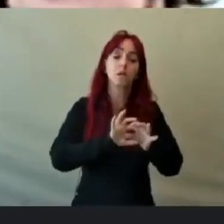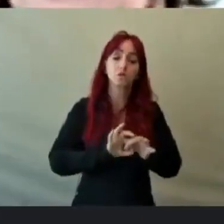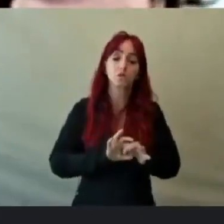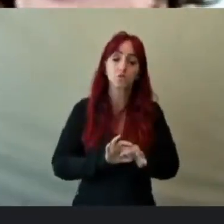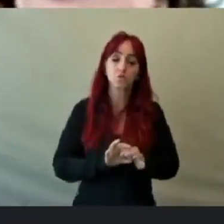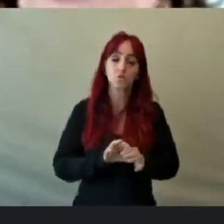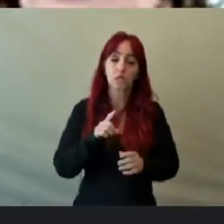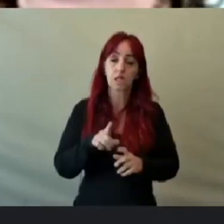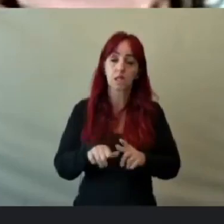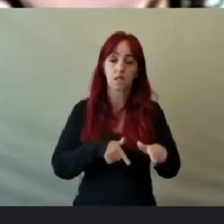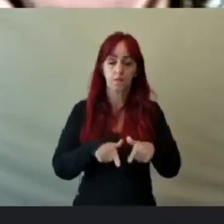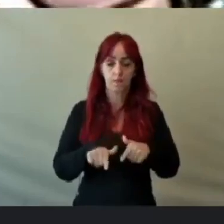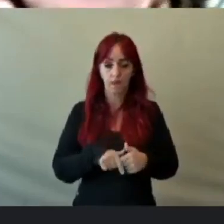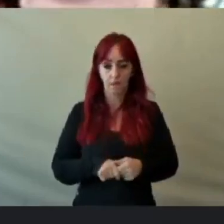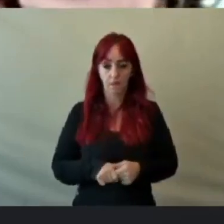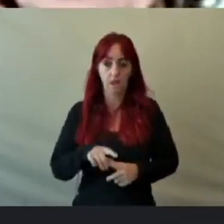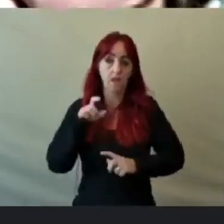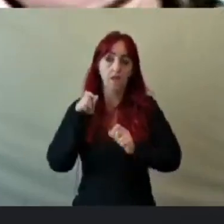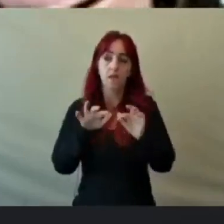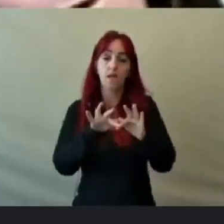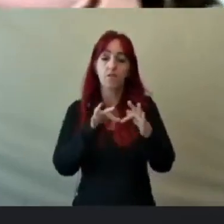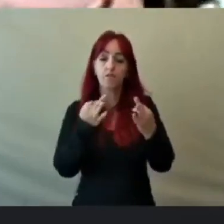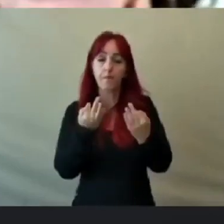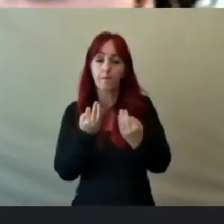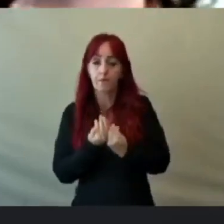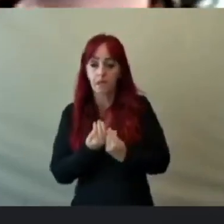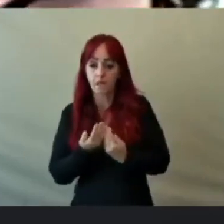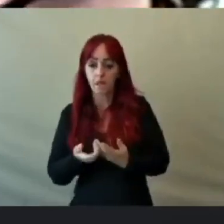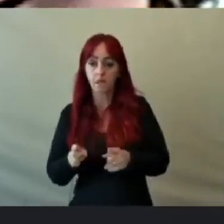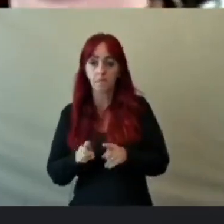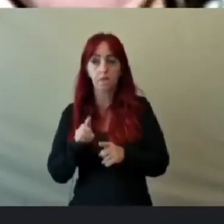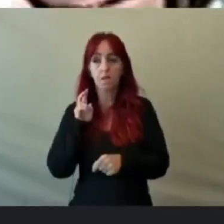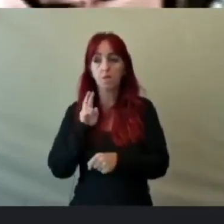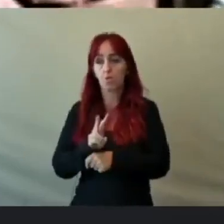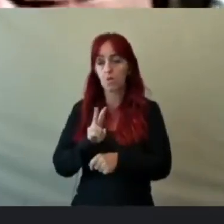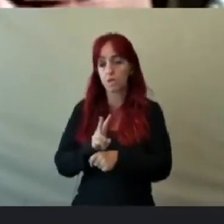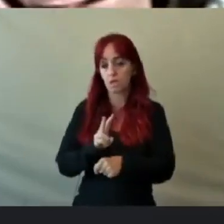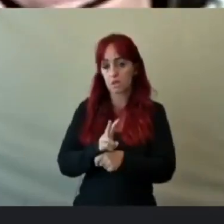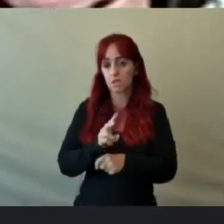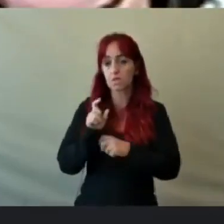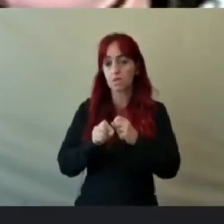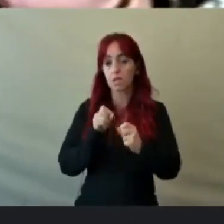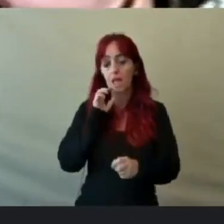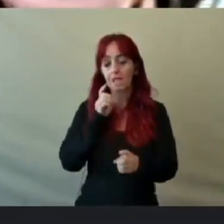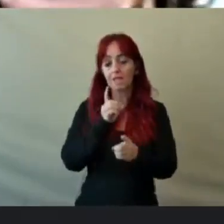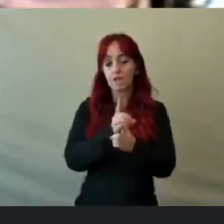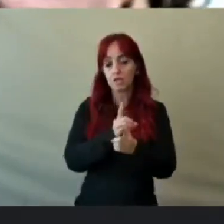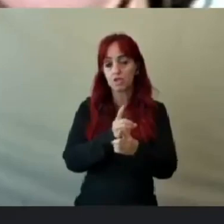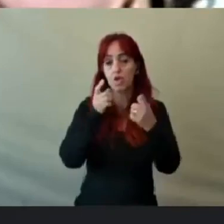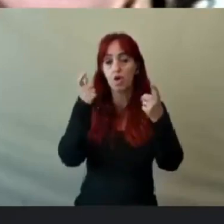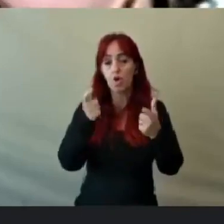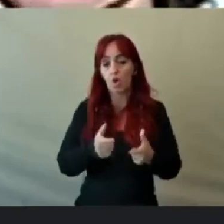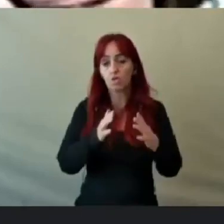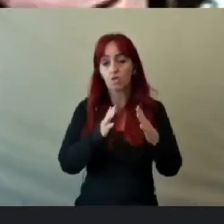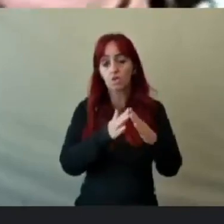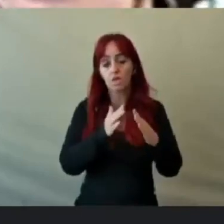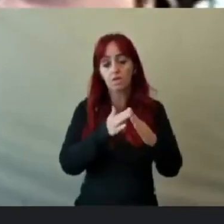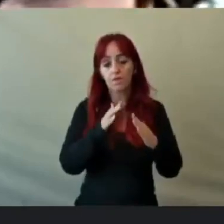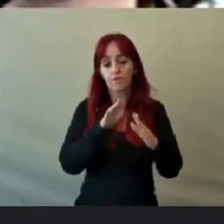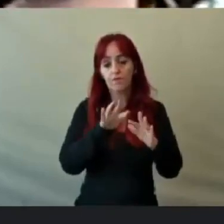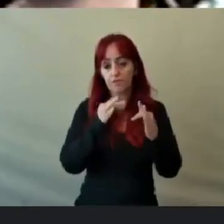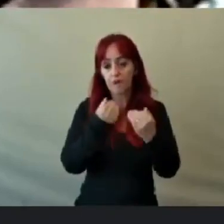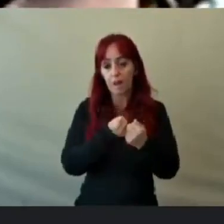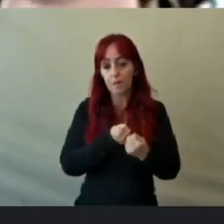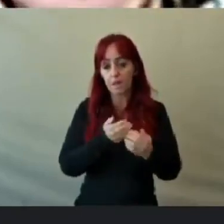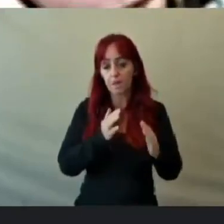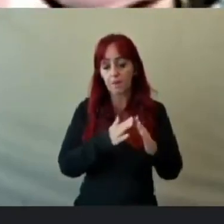famílias que os cuidadores do programa maior cuidado atendem onde essas famílias vivem né quais são as capacidades